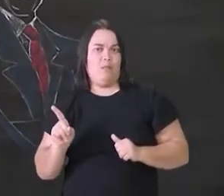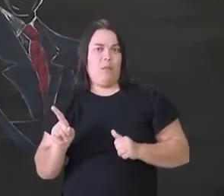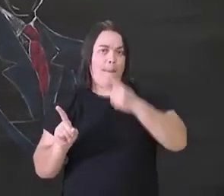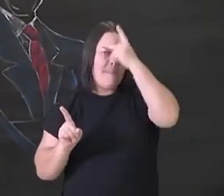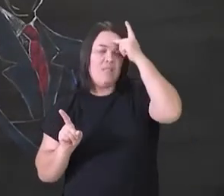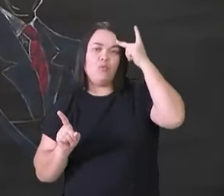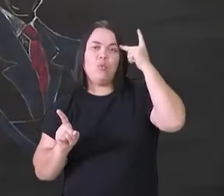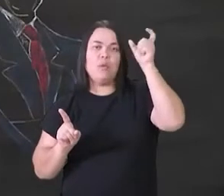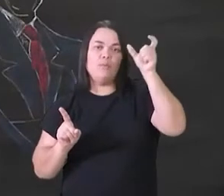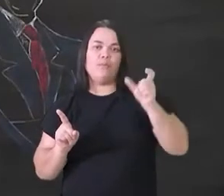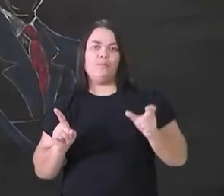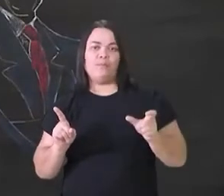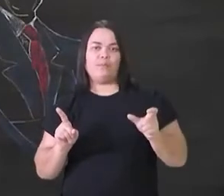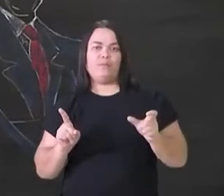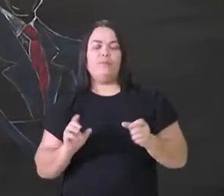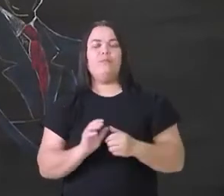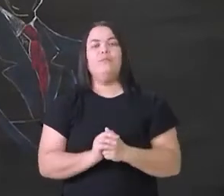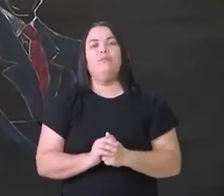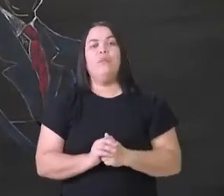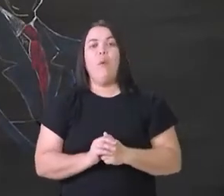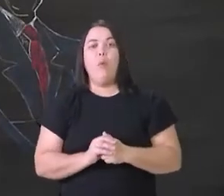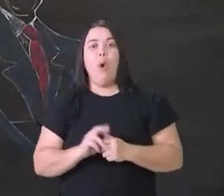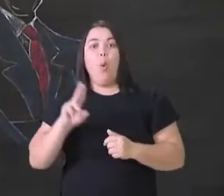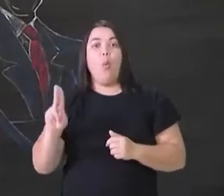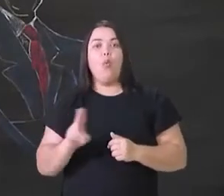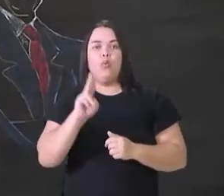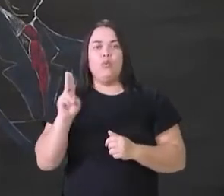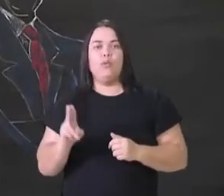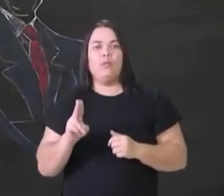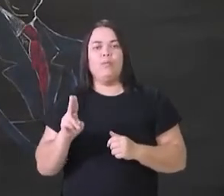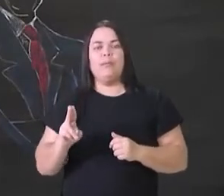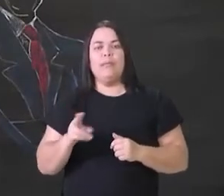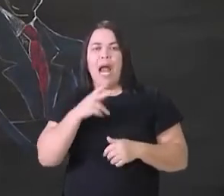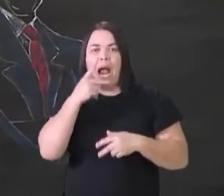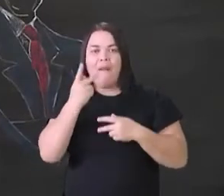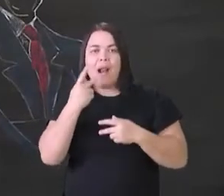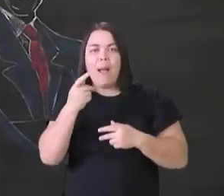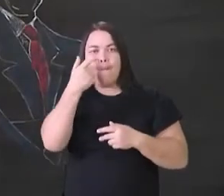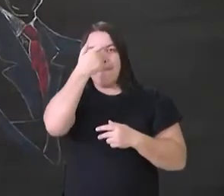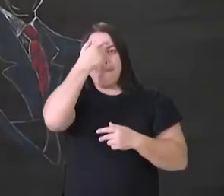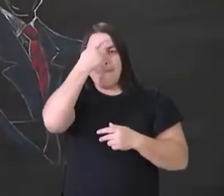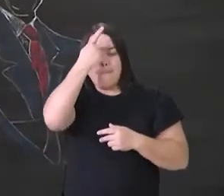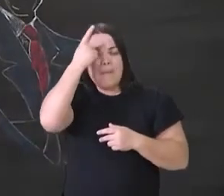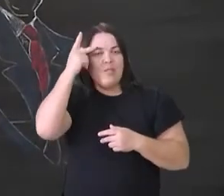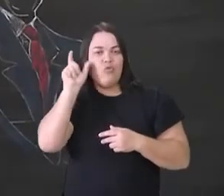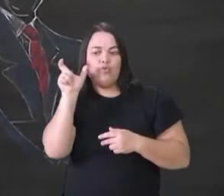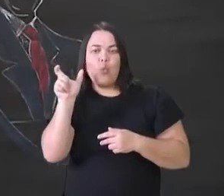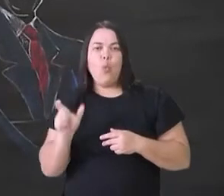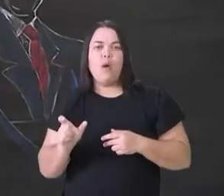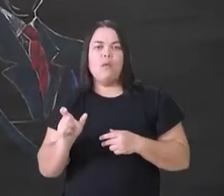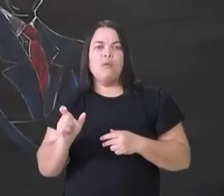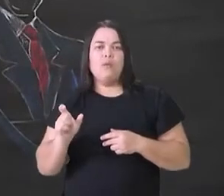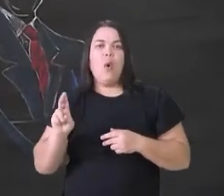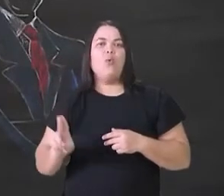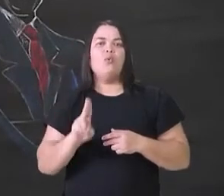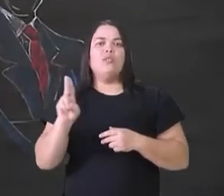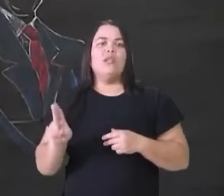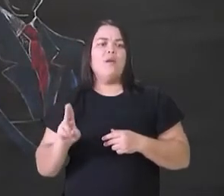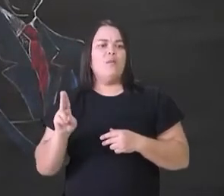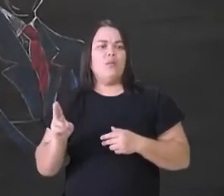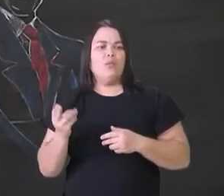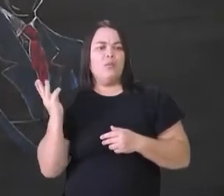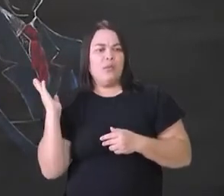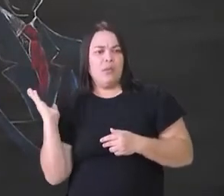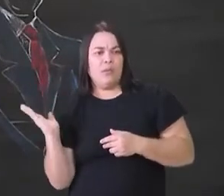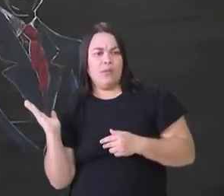uma pessoa. Em caso de pessoas, o pronome que a gente usa é o who. Repetindo, the girl who